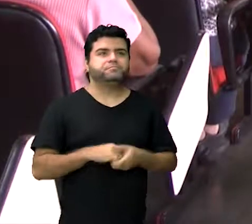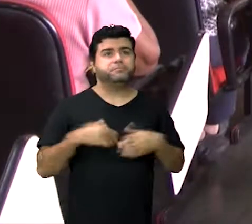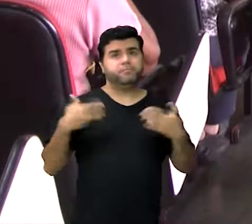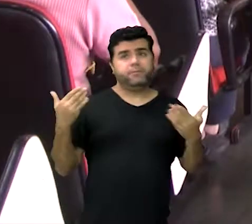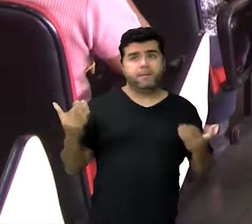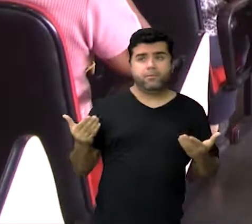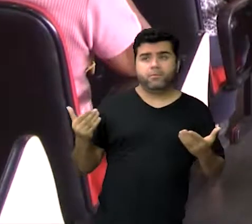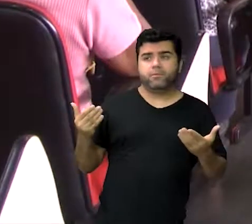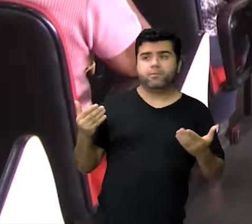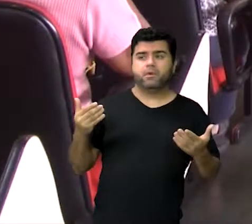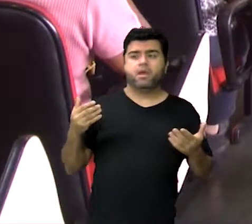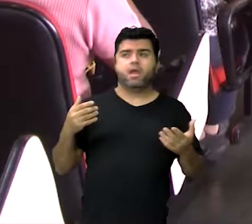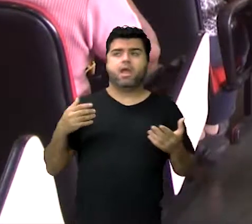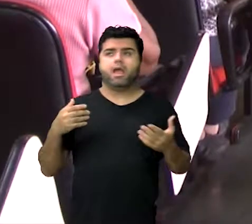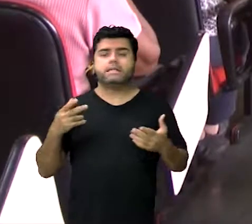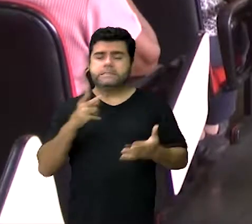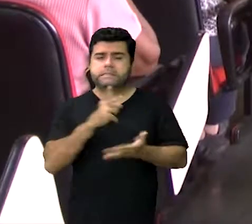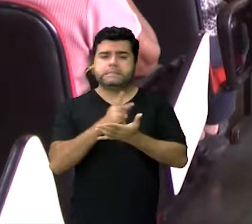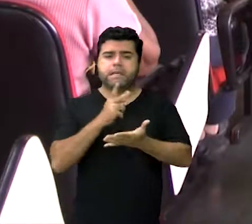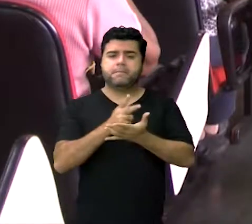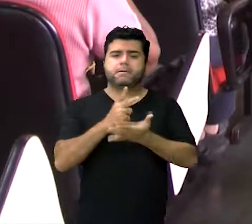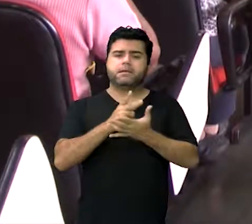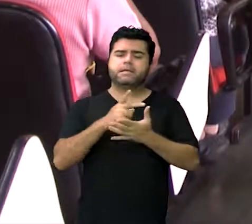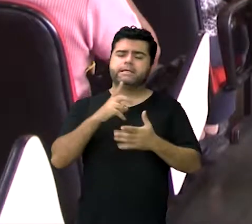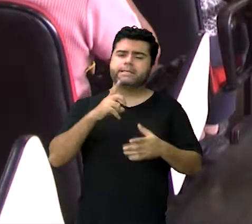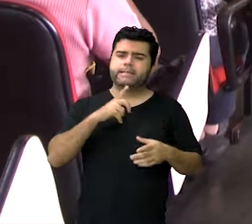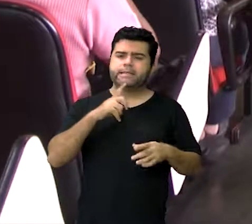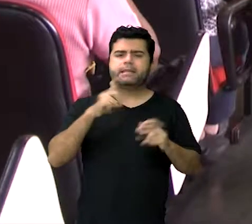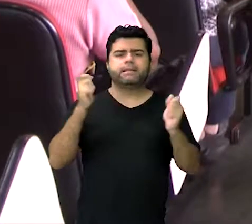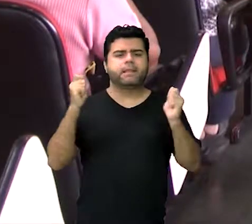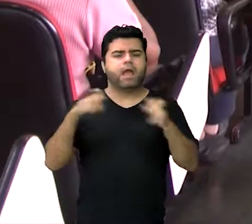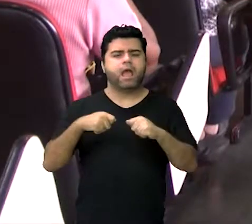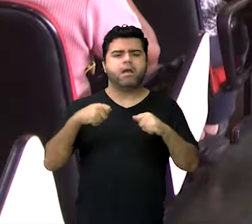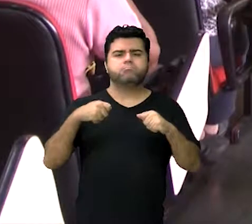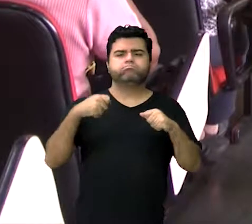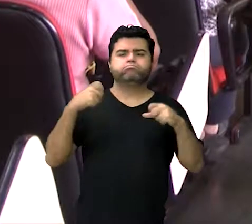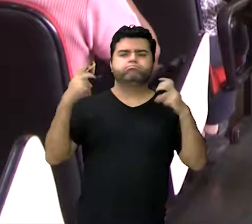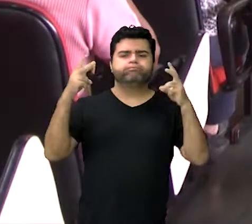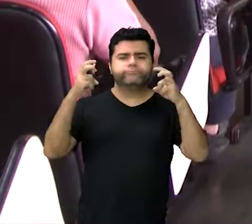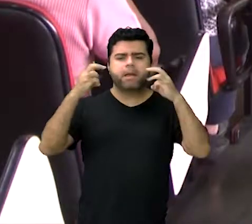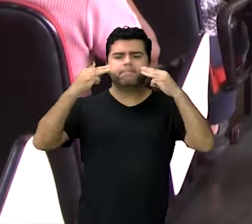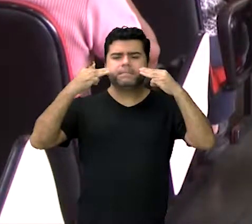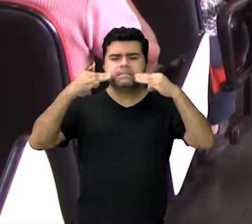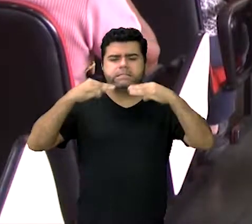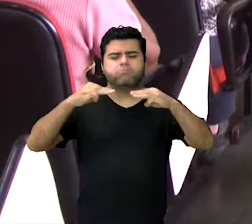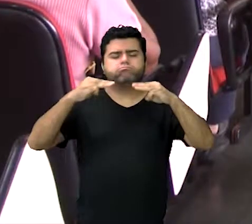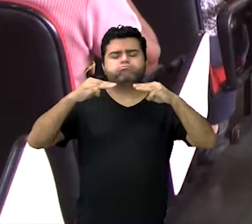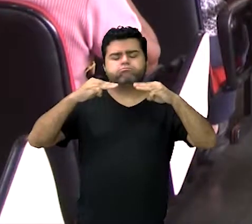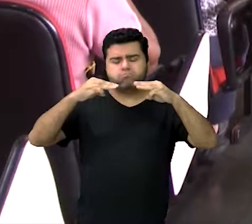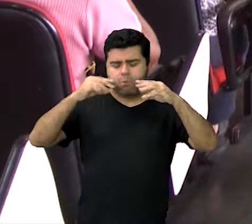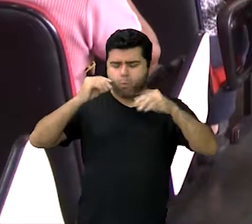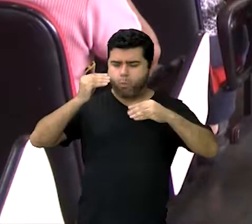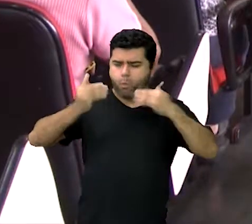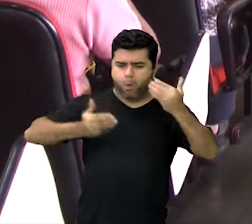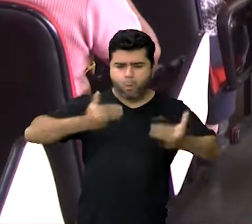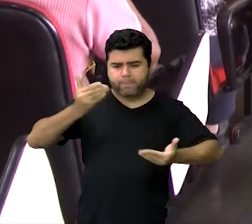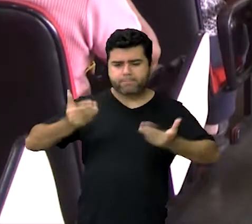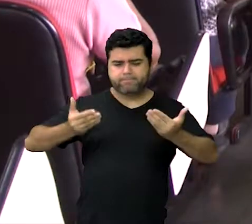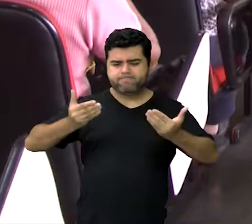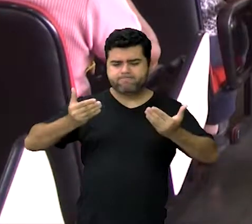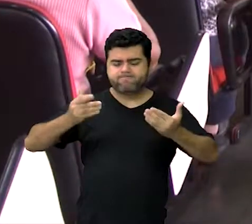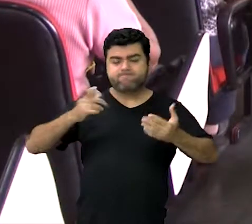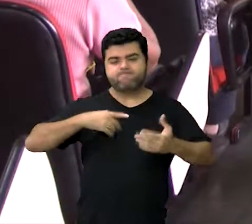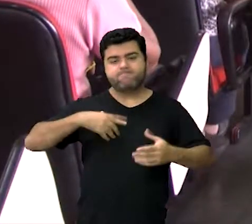todo e qualquer momento que nos servem para falar sobre a nossa missão e a nossa caminhada. Então, é óbvio